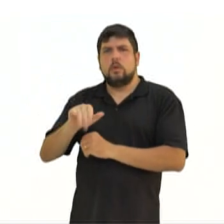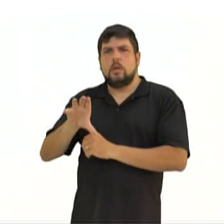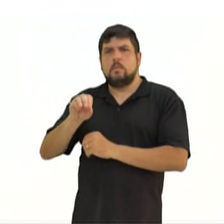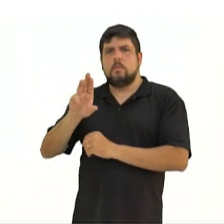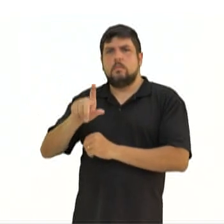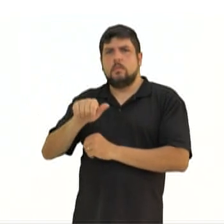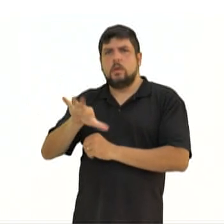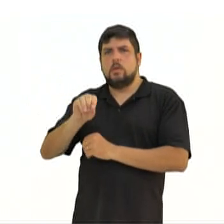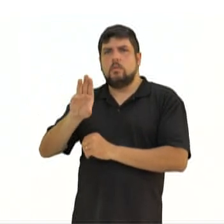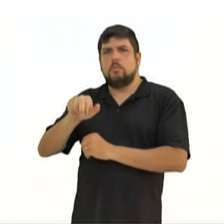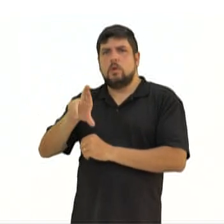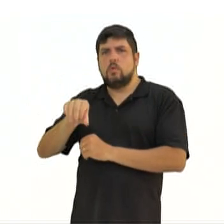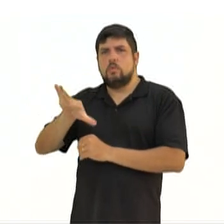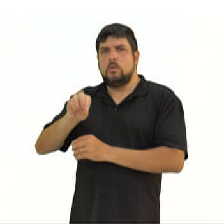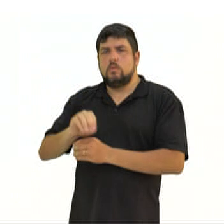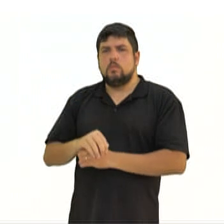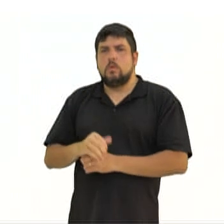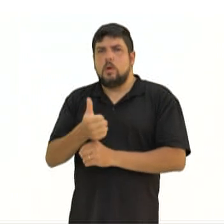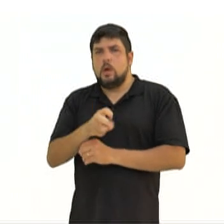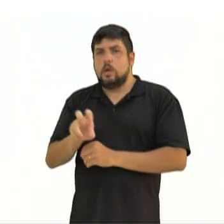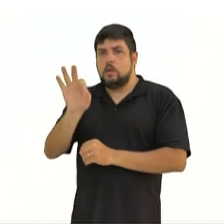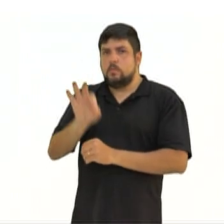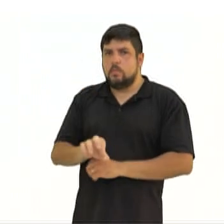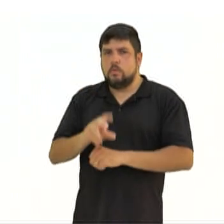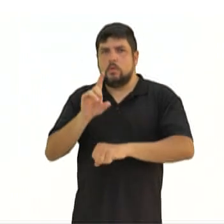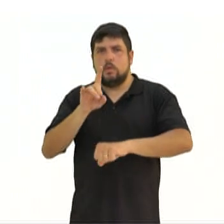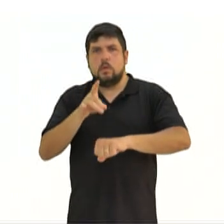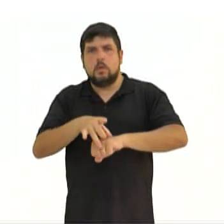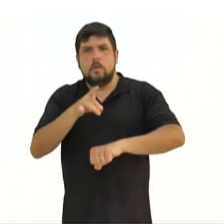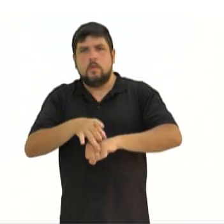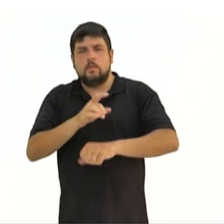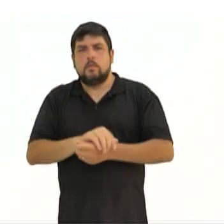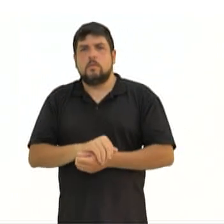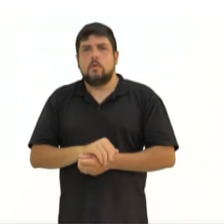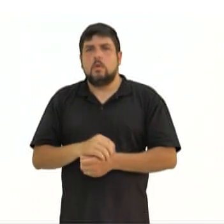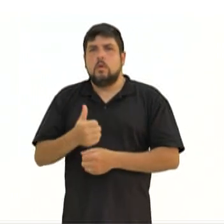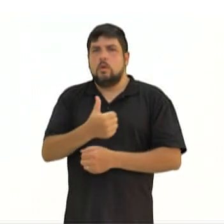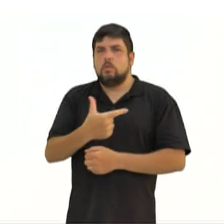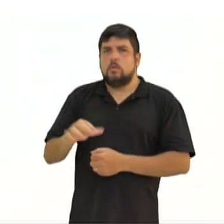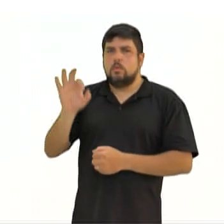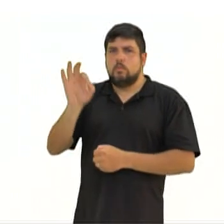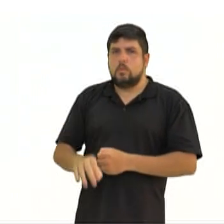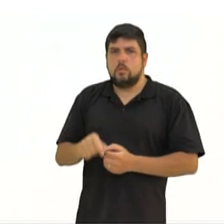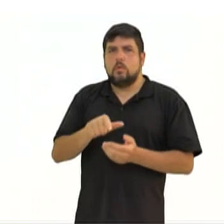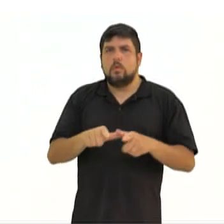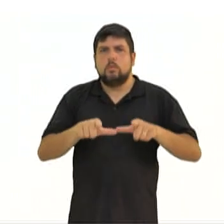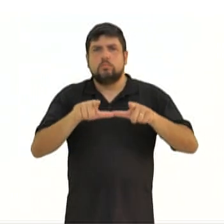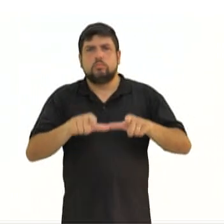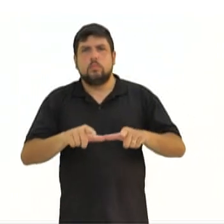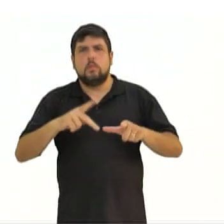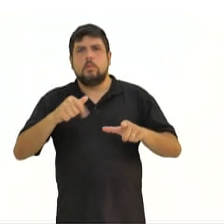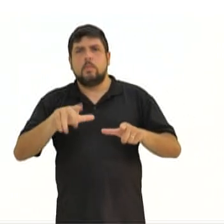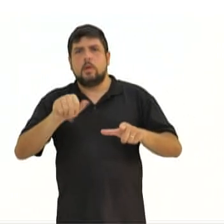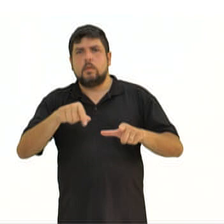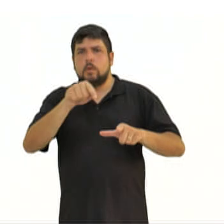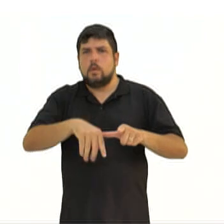mercúrio, 15% é vidro e 12% são placas eletrônicas e nessas placas temos ouro,